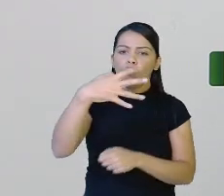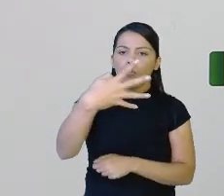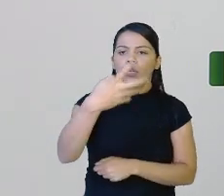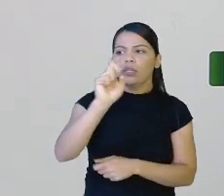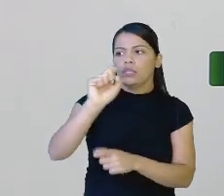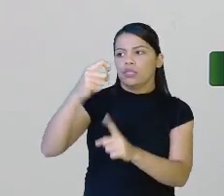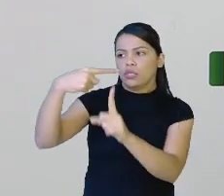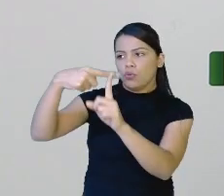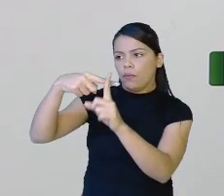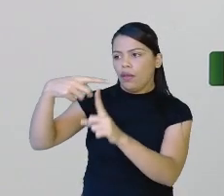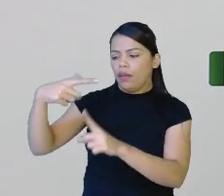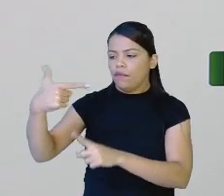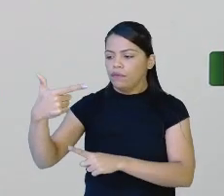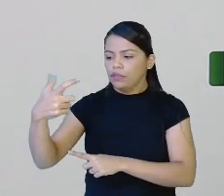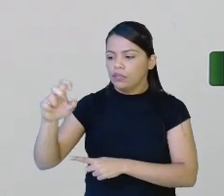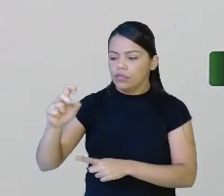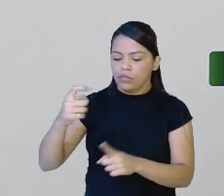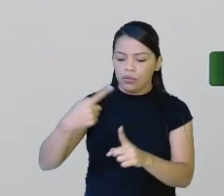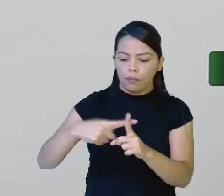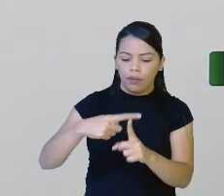No caso do perímetro,